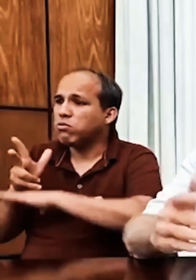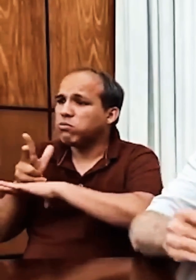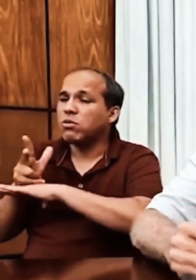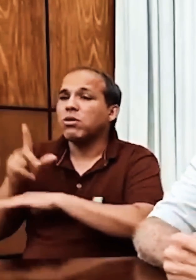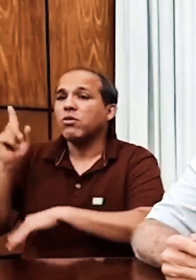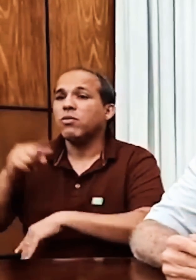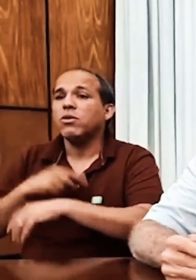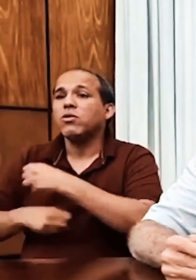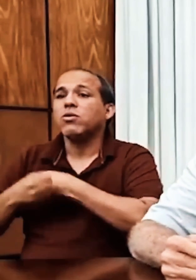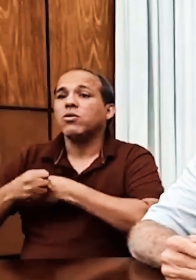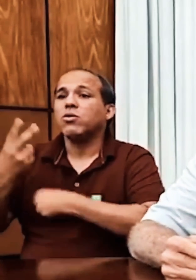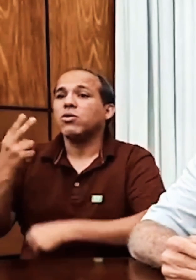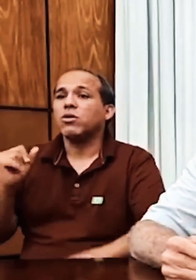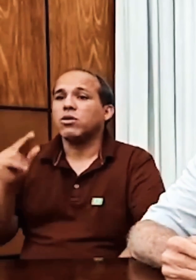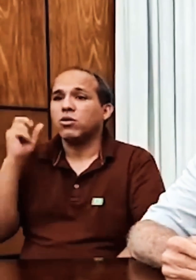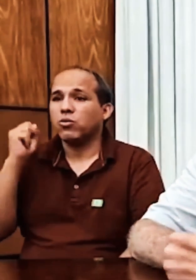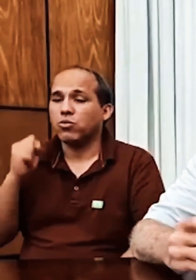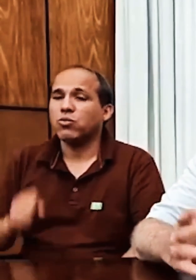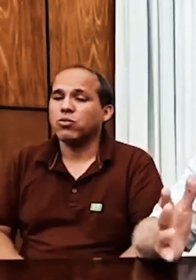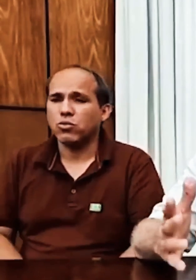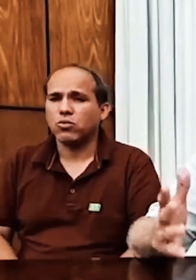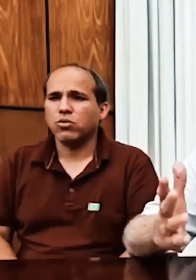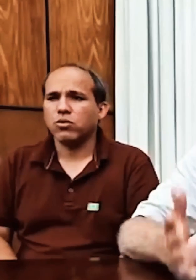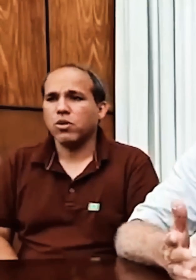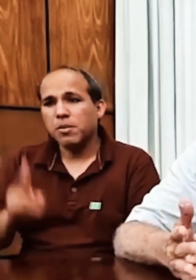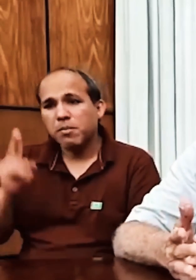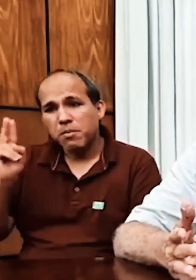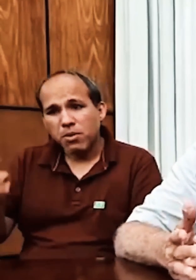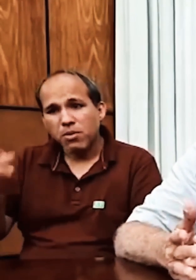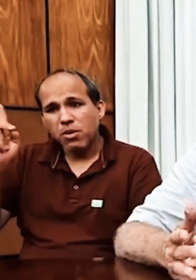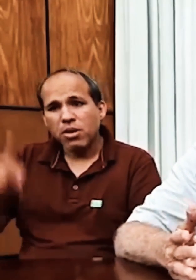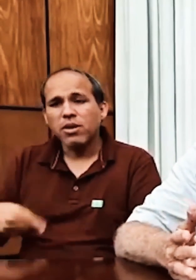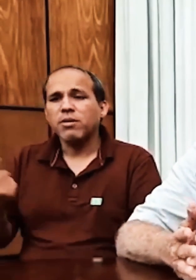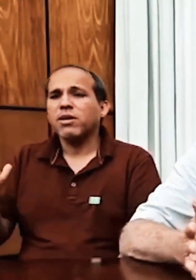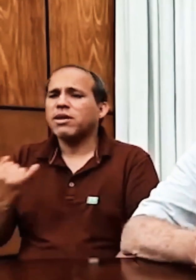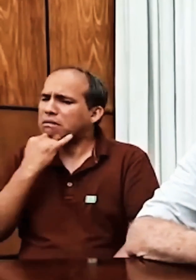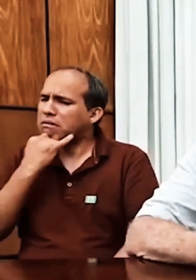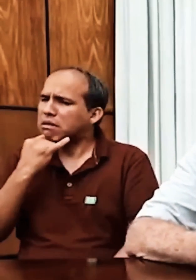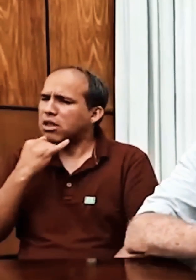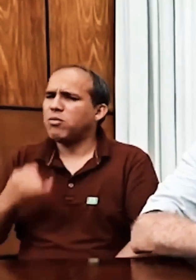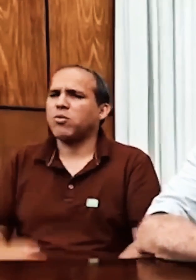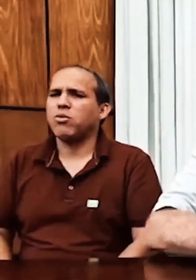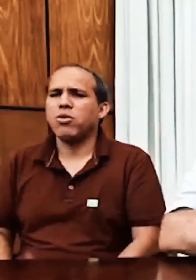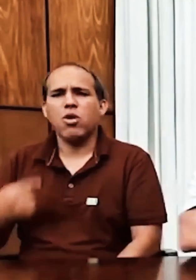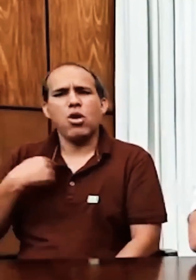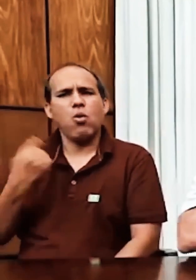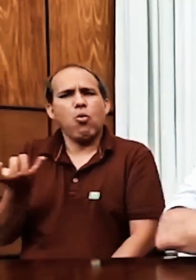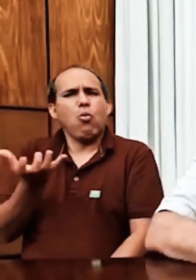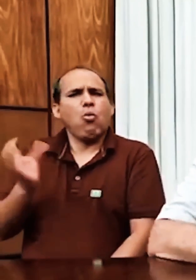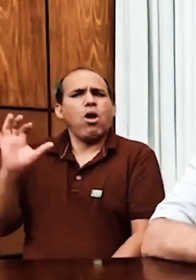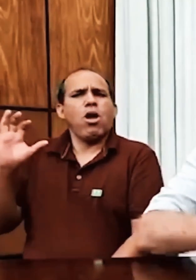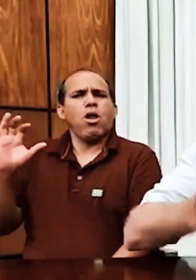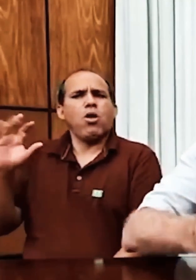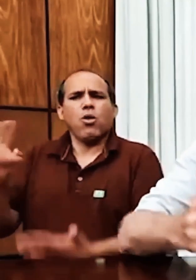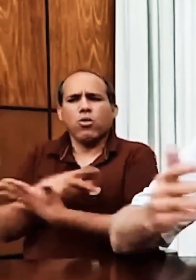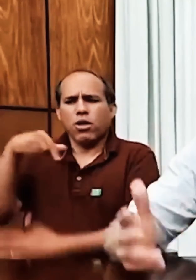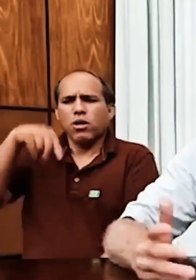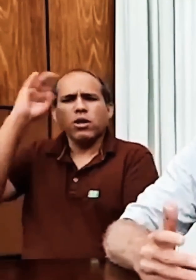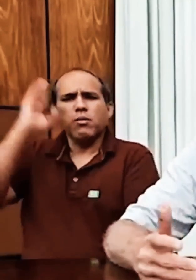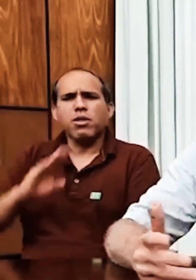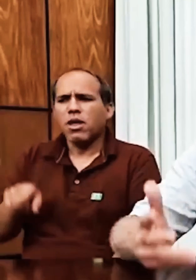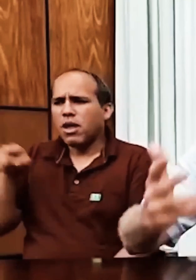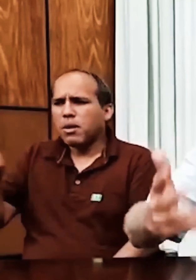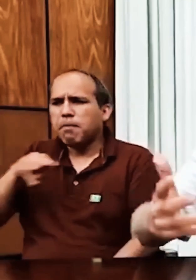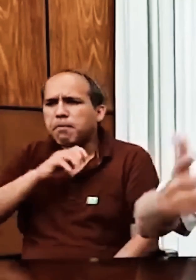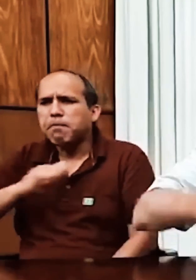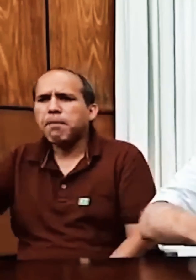2 anos atrás. E lá é um exemplo do que eu não quero para o nosso Brasil. Um péssimo